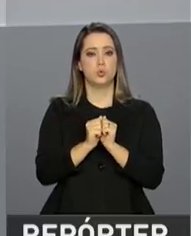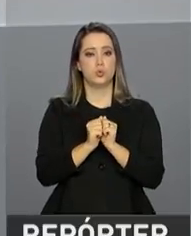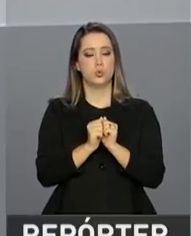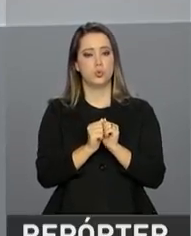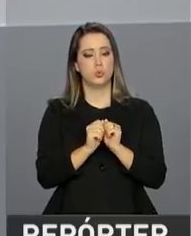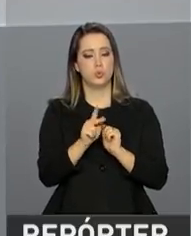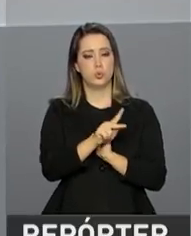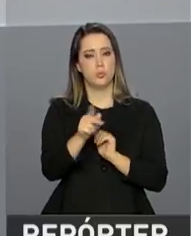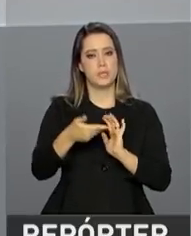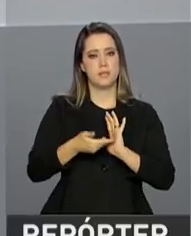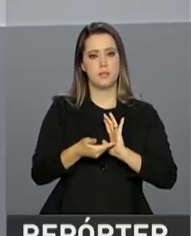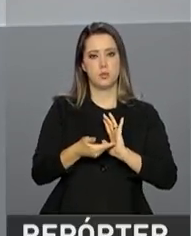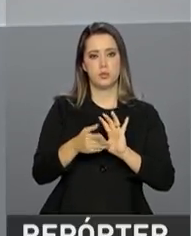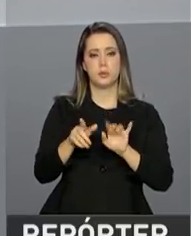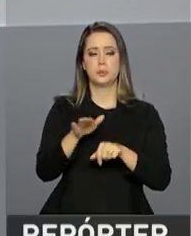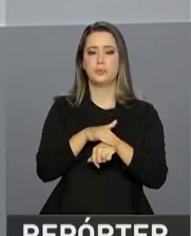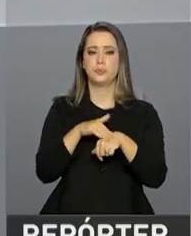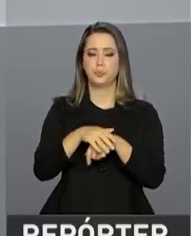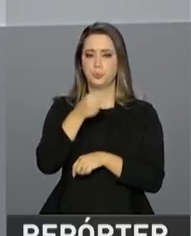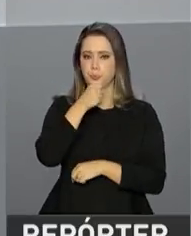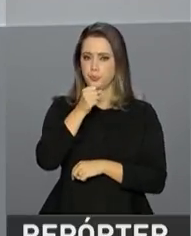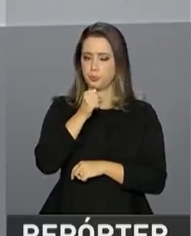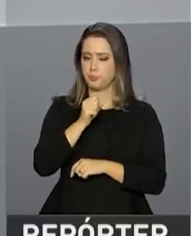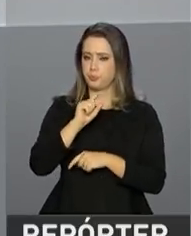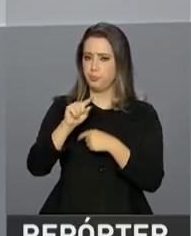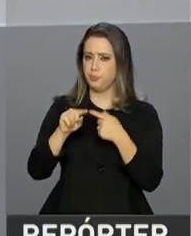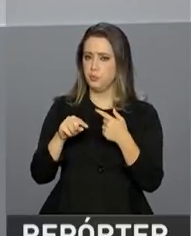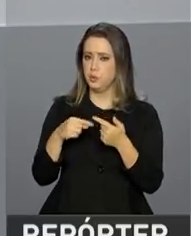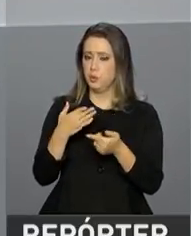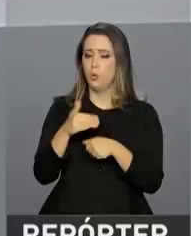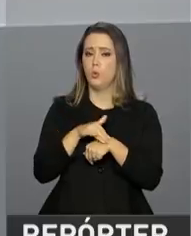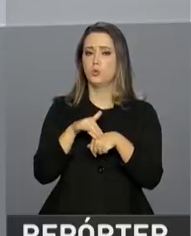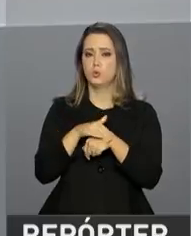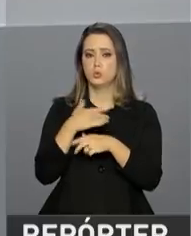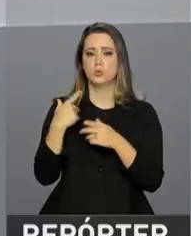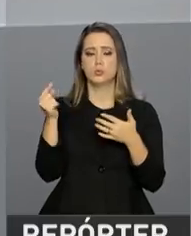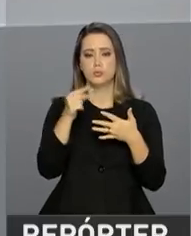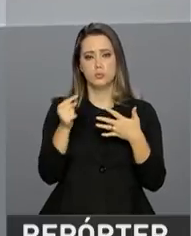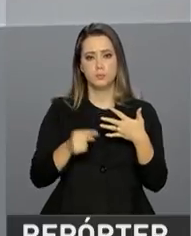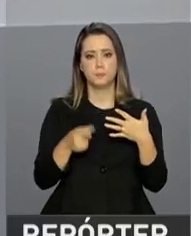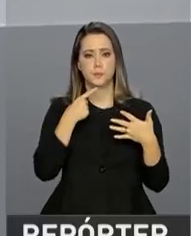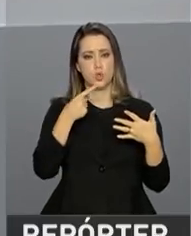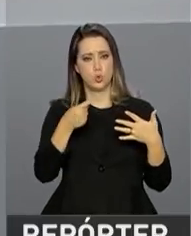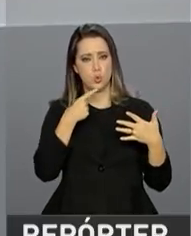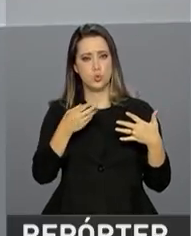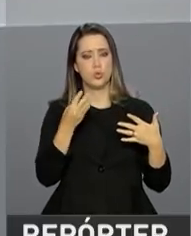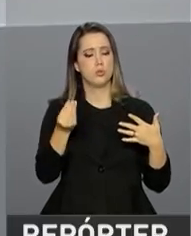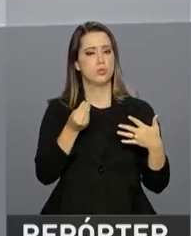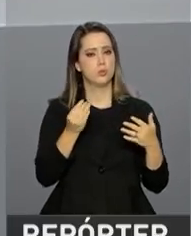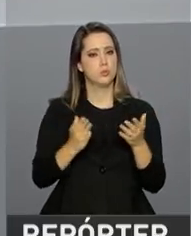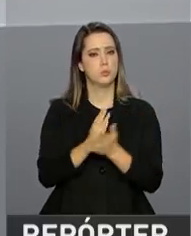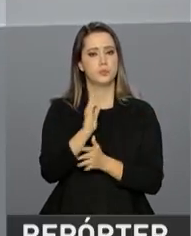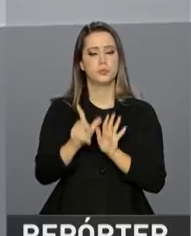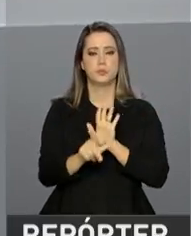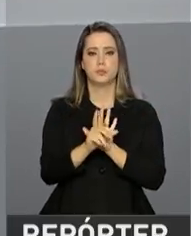conversa com a imprensa, o ministro disse que o governo continua negociando pontos da reforma para garantir a aprovação da